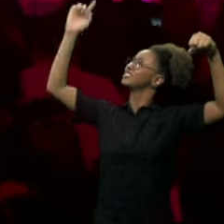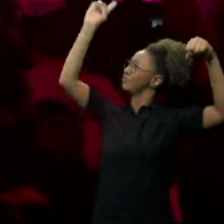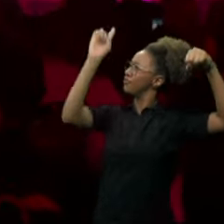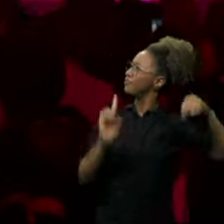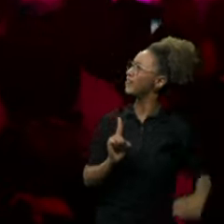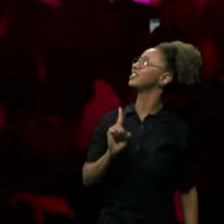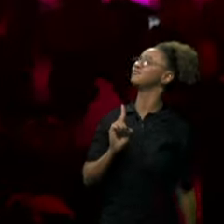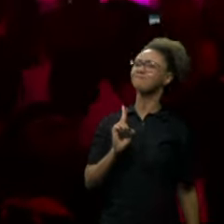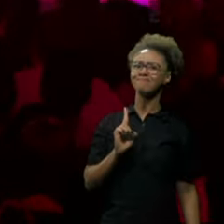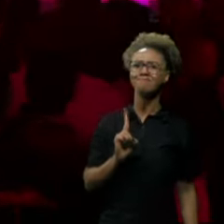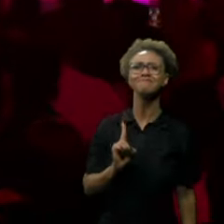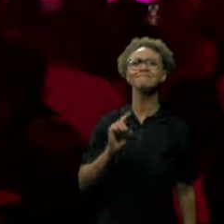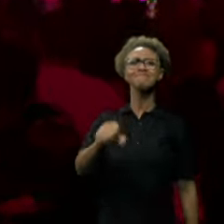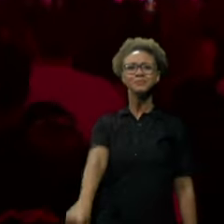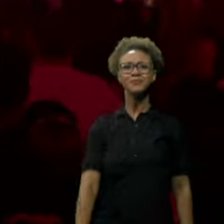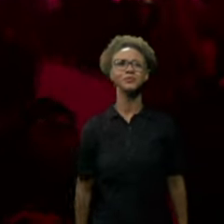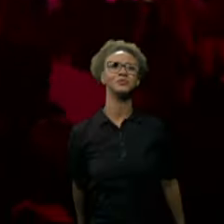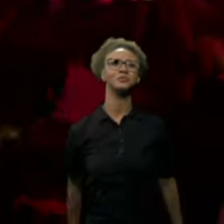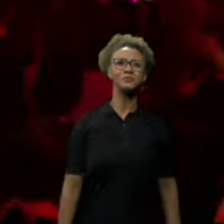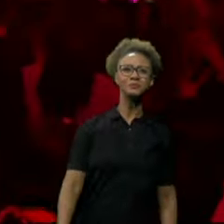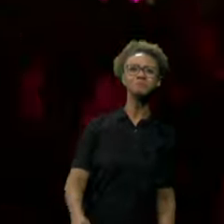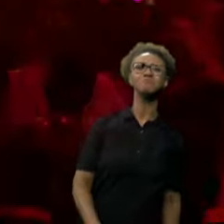E aí